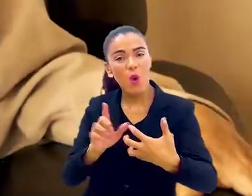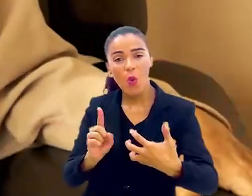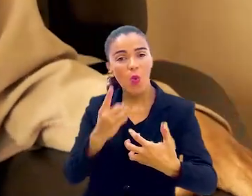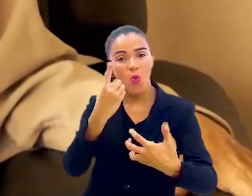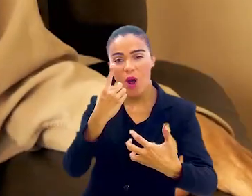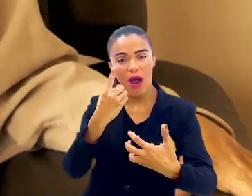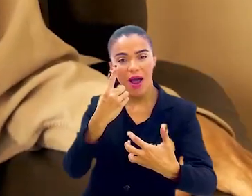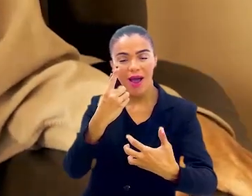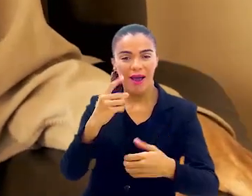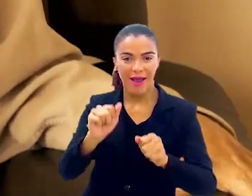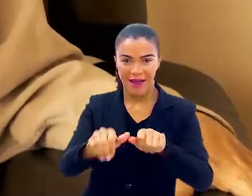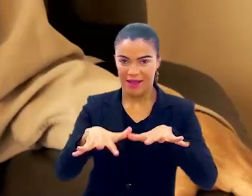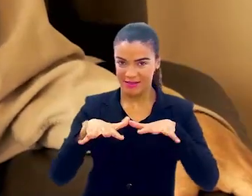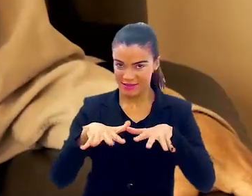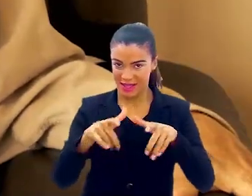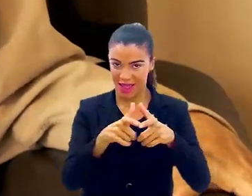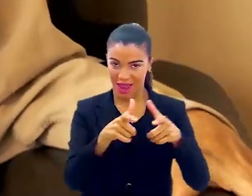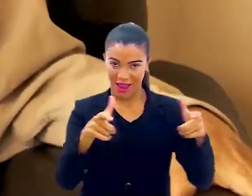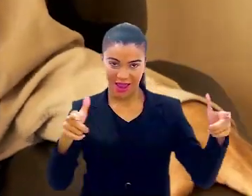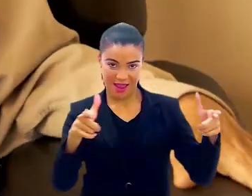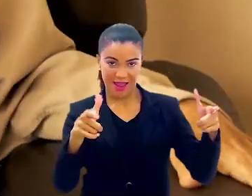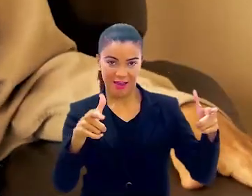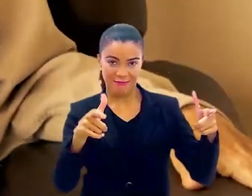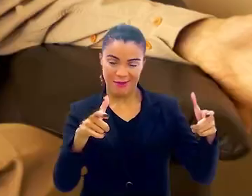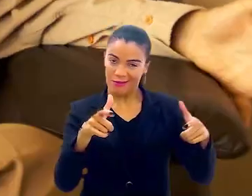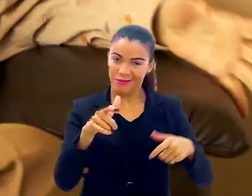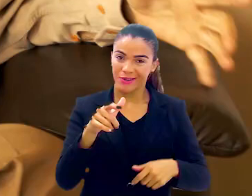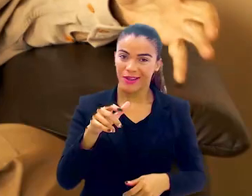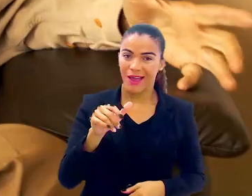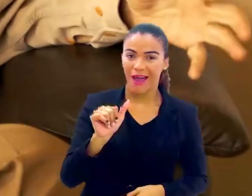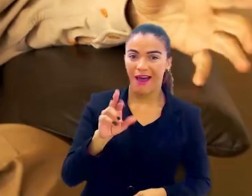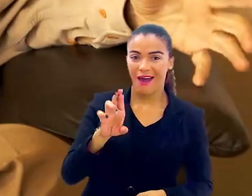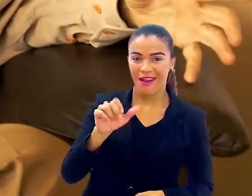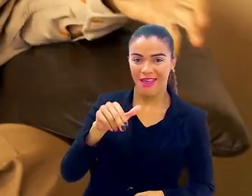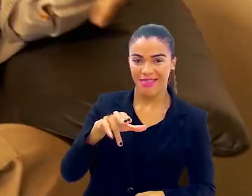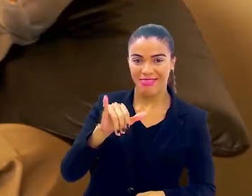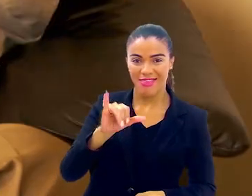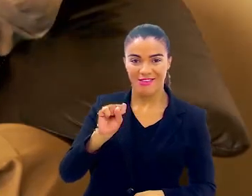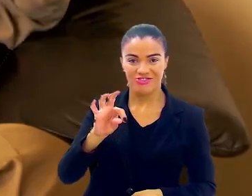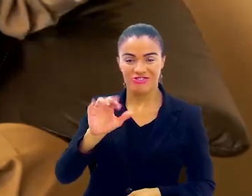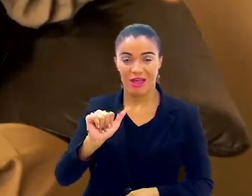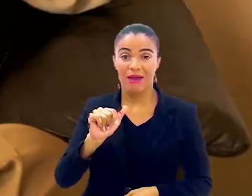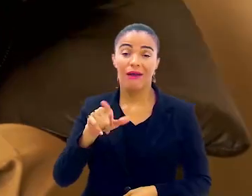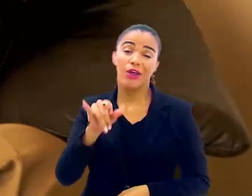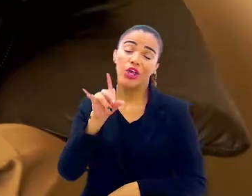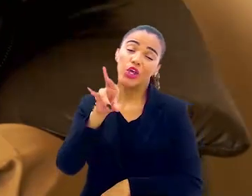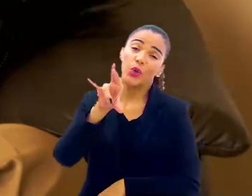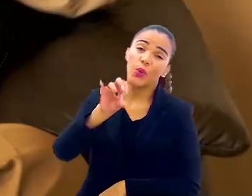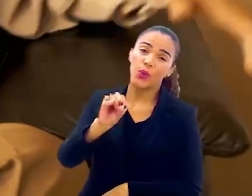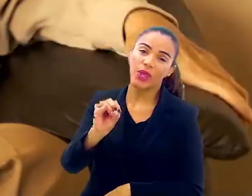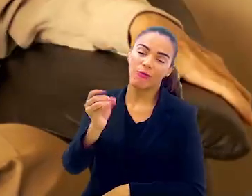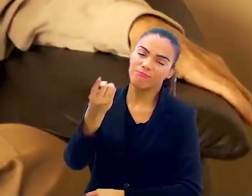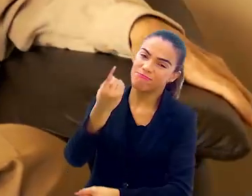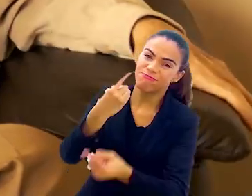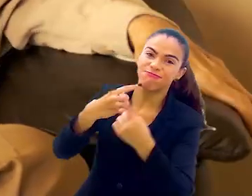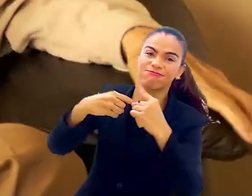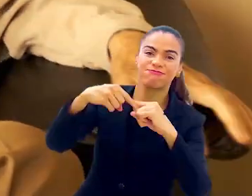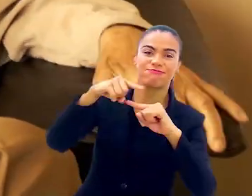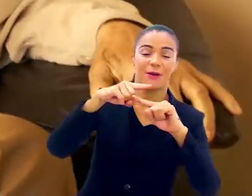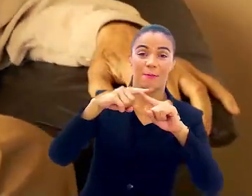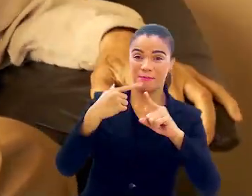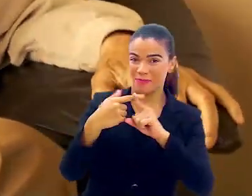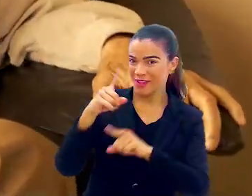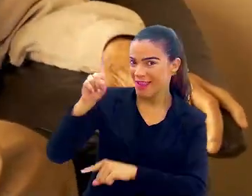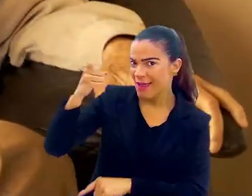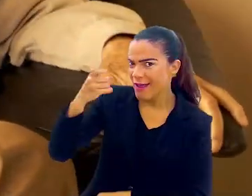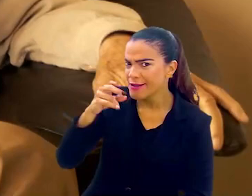uma Assembleia só, com a maioria arenista. E o Estado do Rio de Janeiro voltou ao grande que era. Porque quando